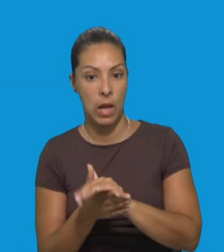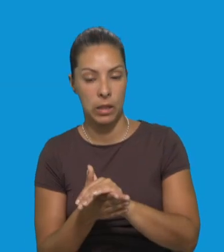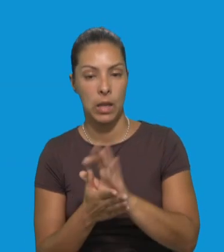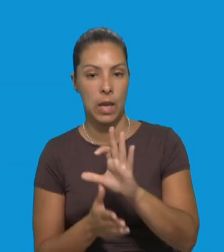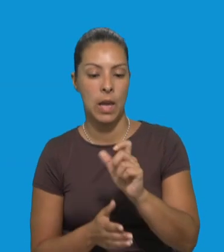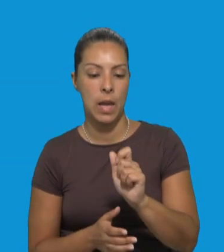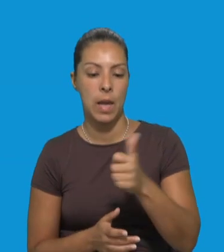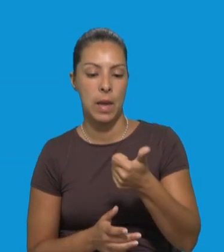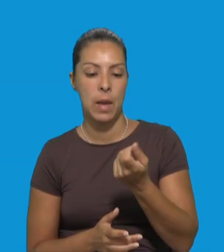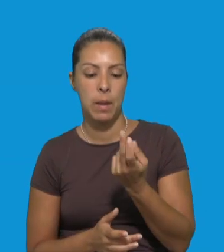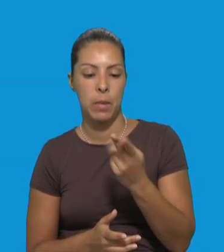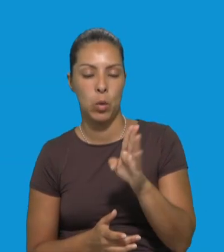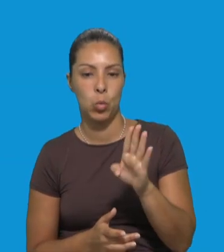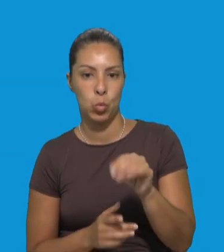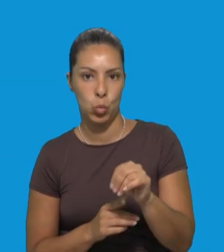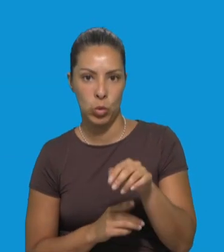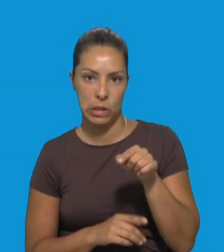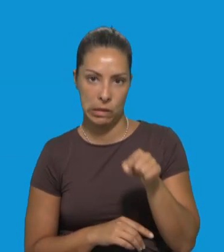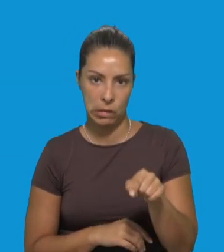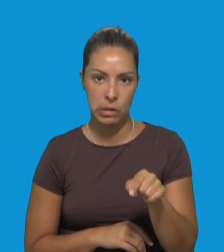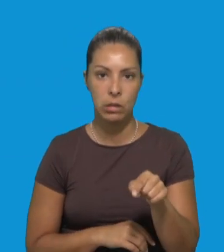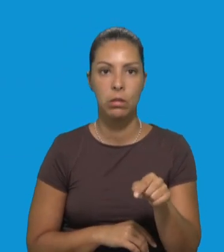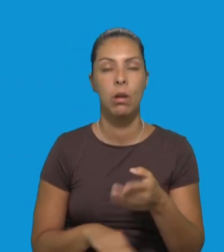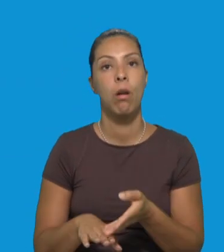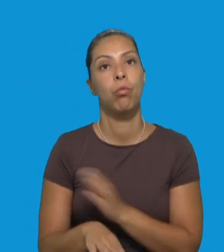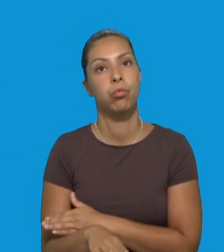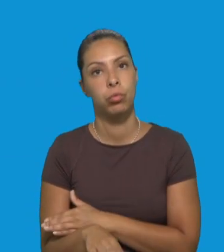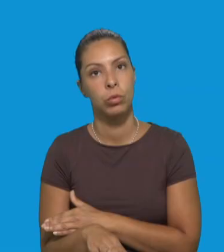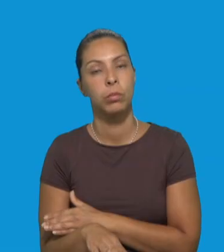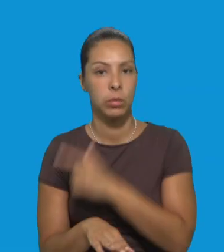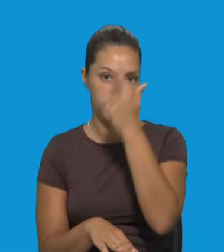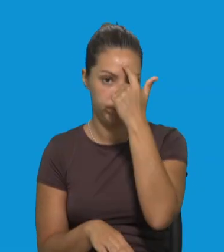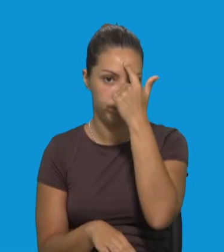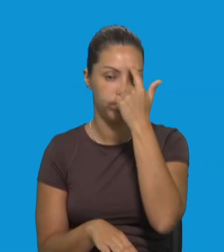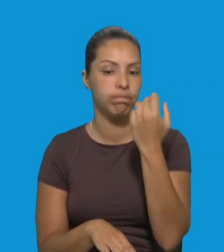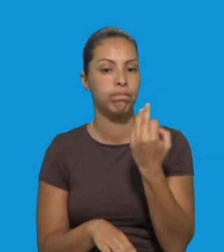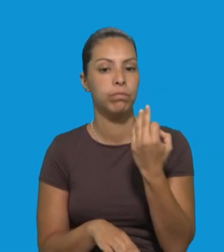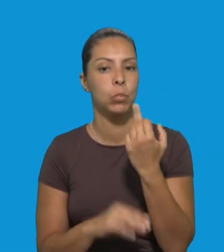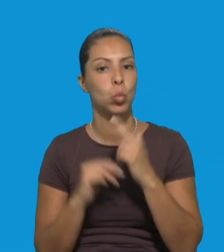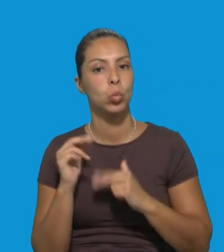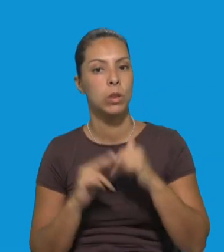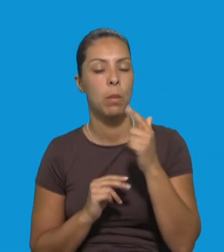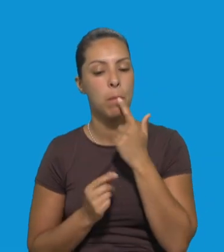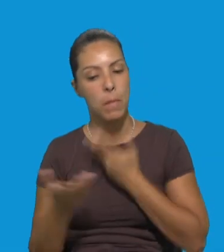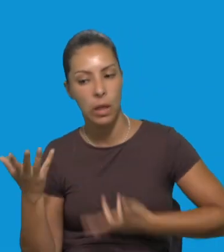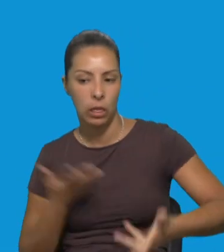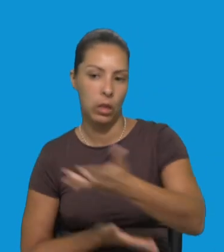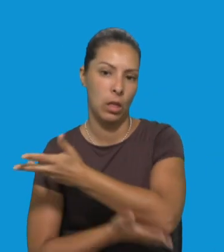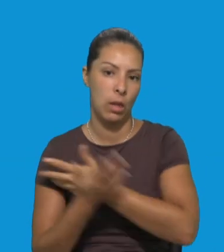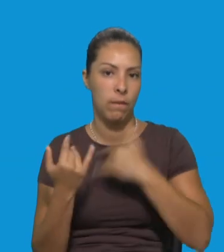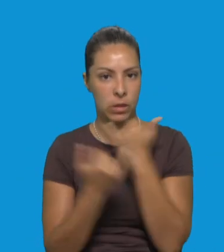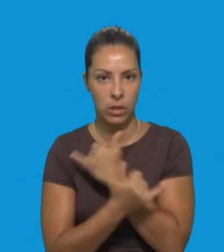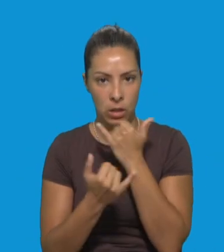Hebreus, eu volto a repetir, é construirmos esta felicidade de partilha. Não